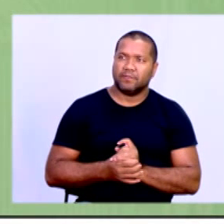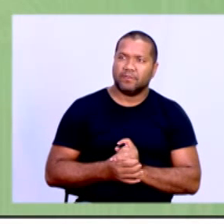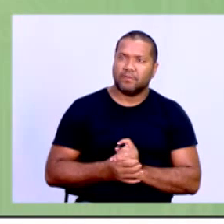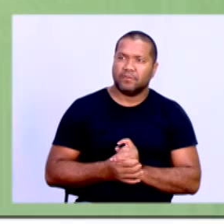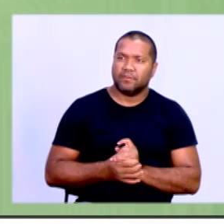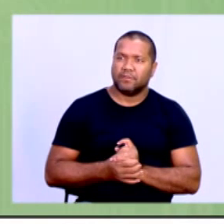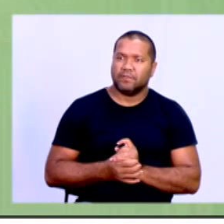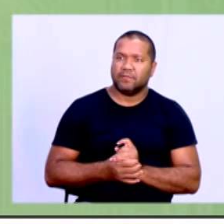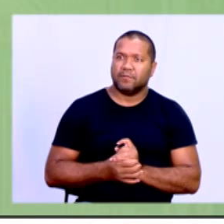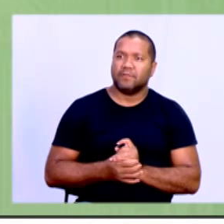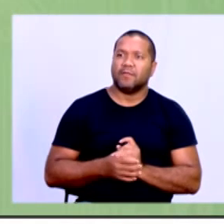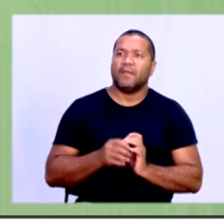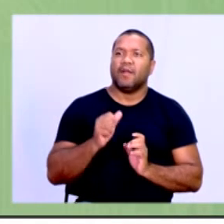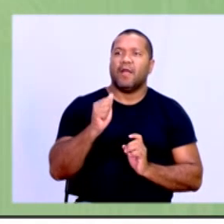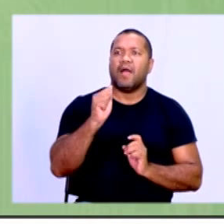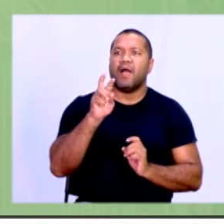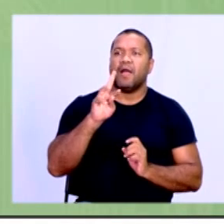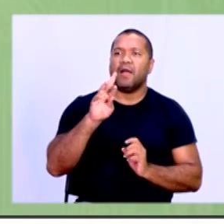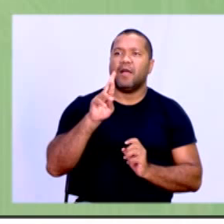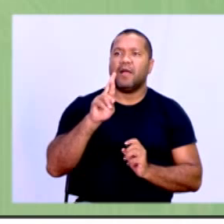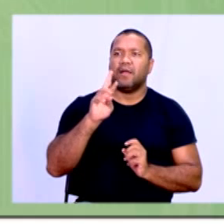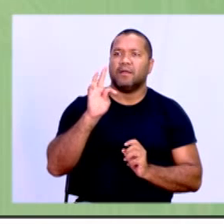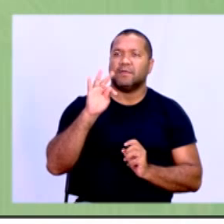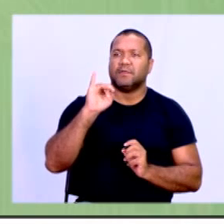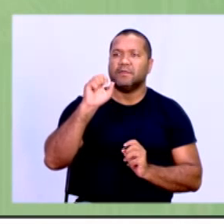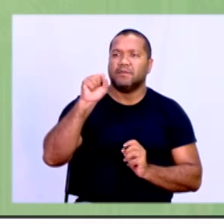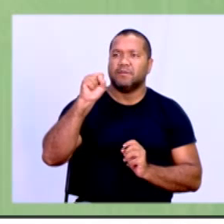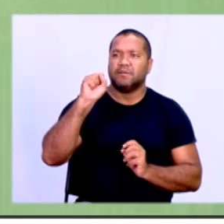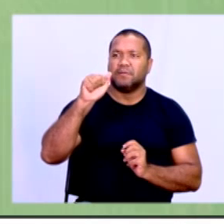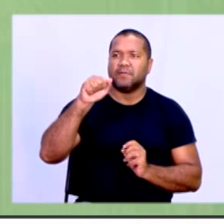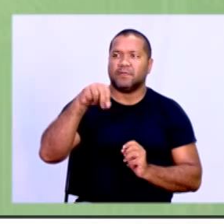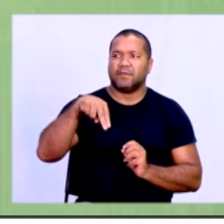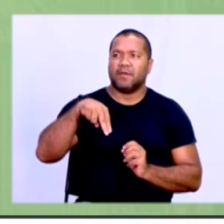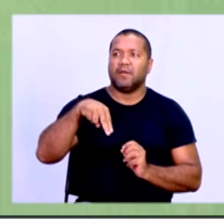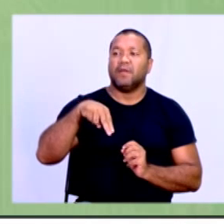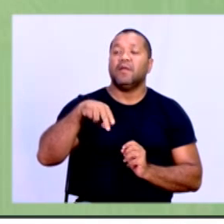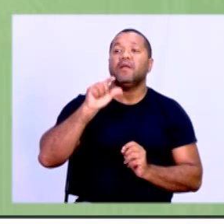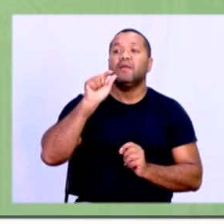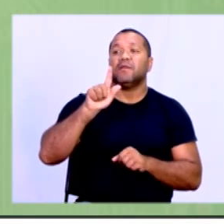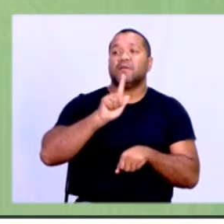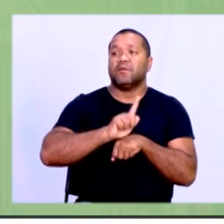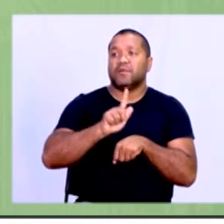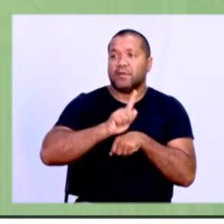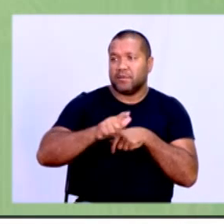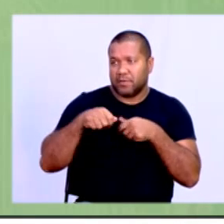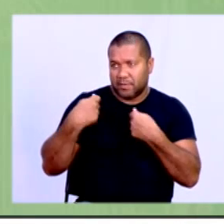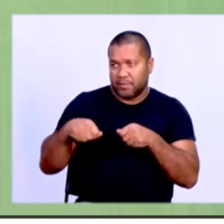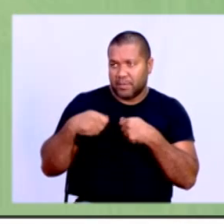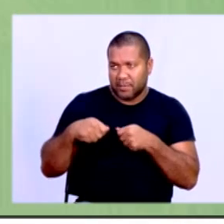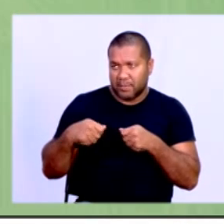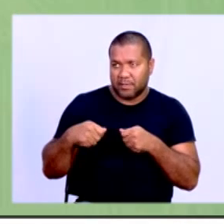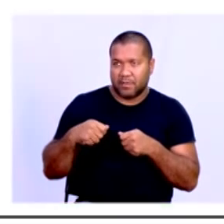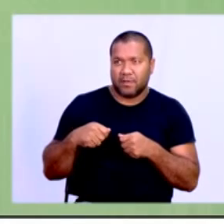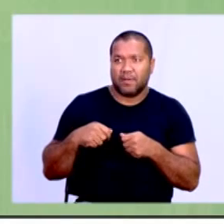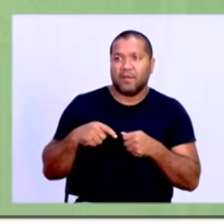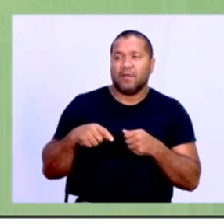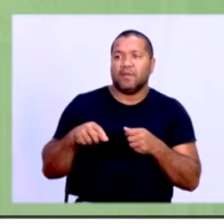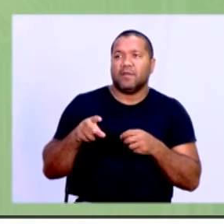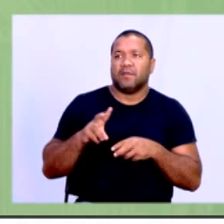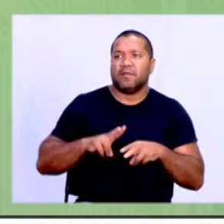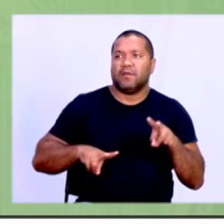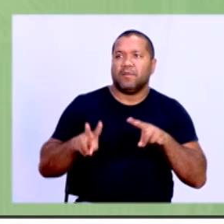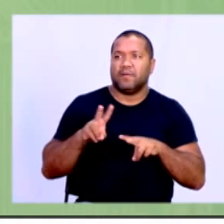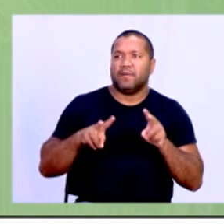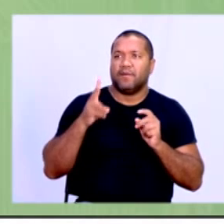Bom, o Artisan é um gestor de dependências. Então a gente também vai visualizar esse gestor de dependências,